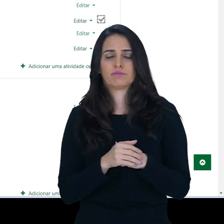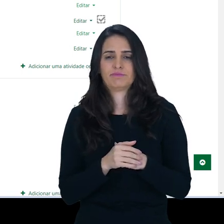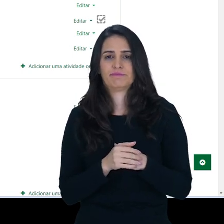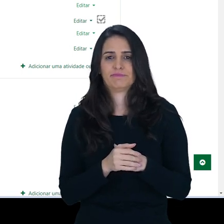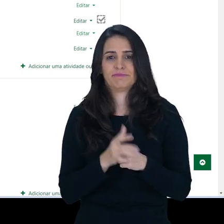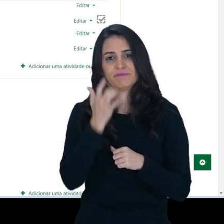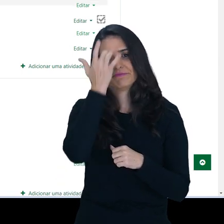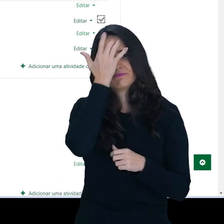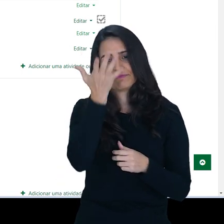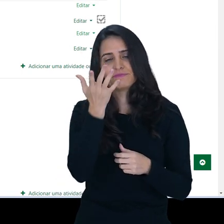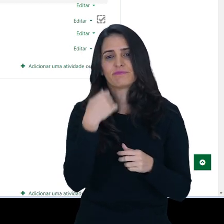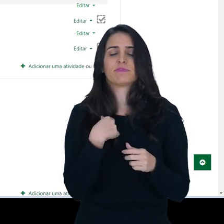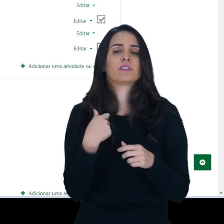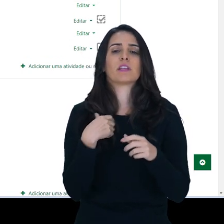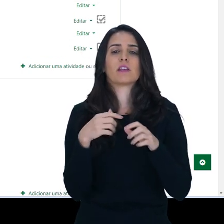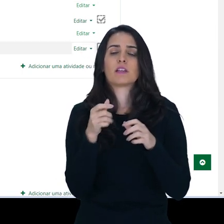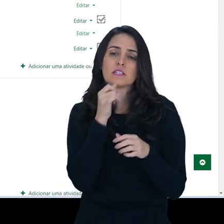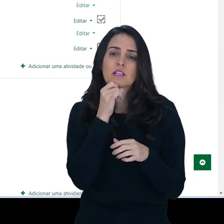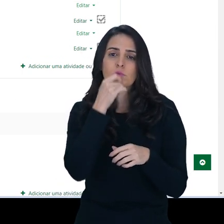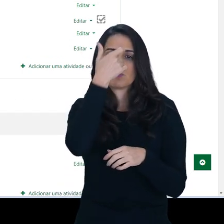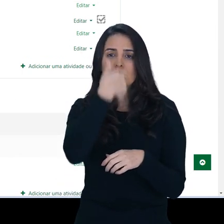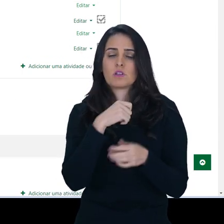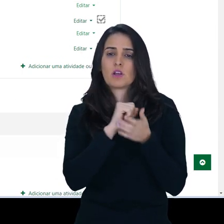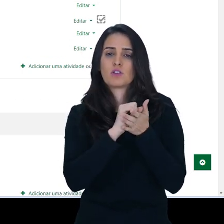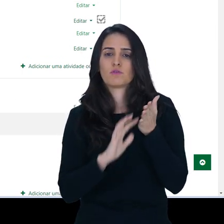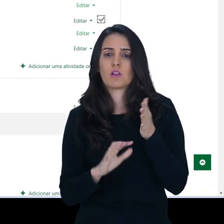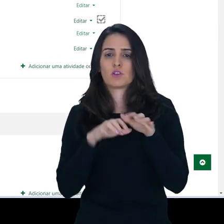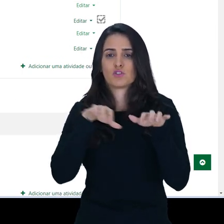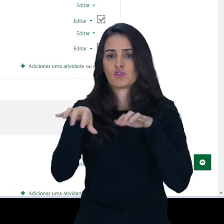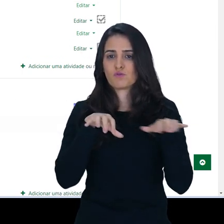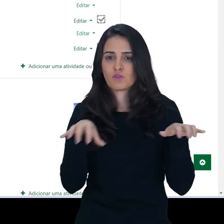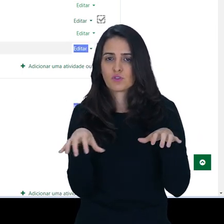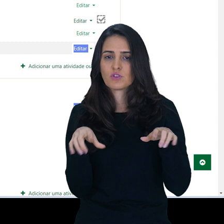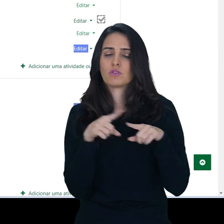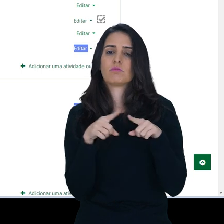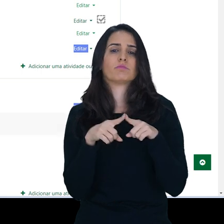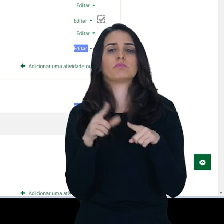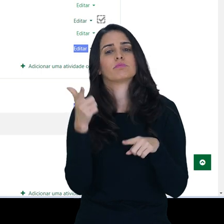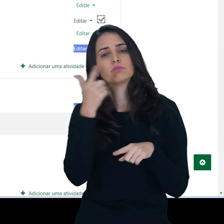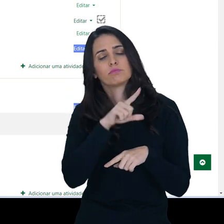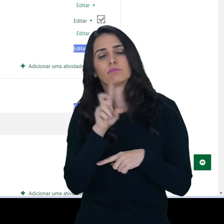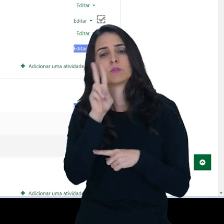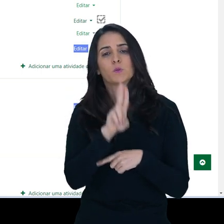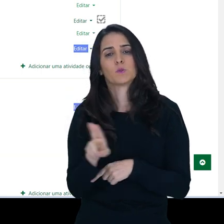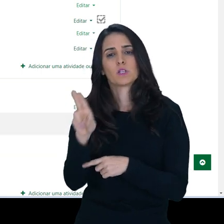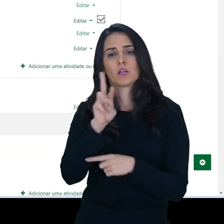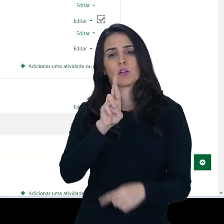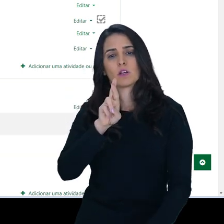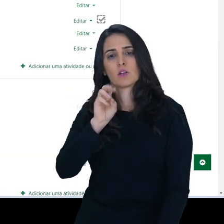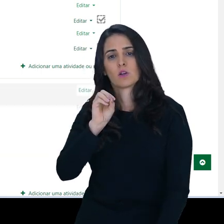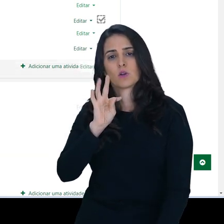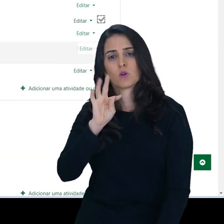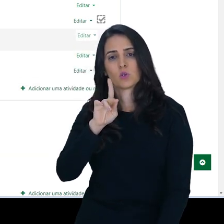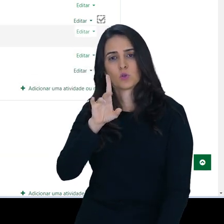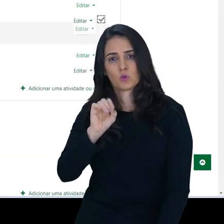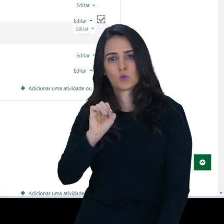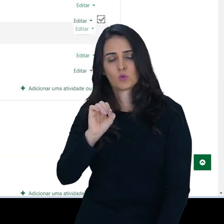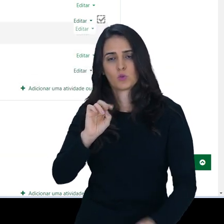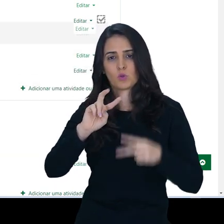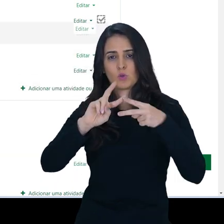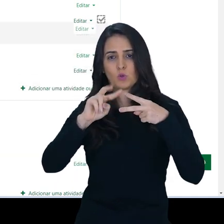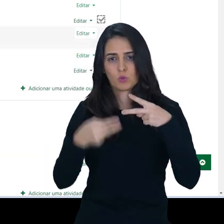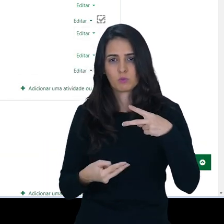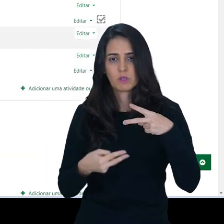dividir essas atividades, por exemplo, e aí eu vou usar esse rótulo aqui, que eu dupliquei,